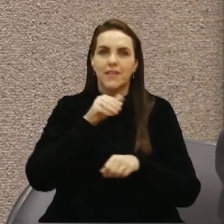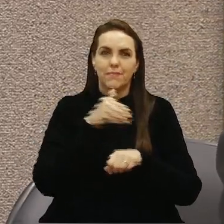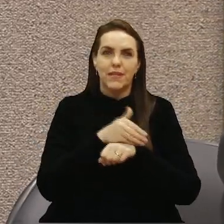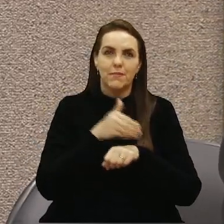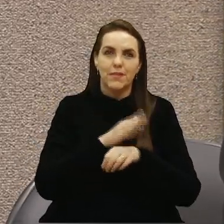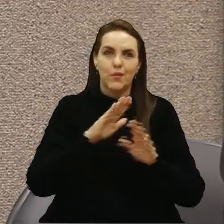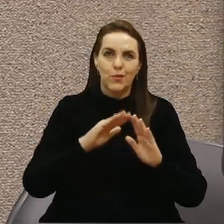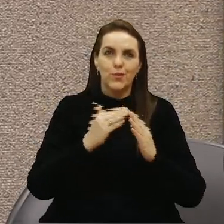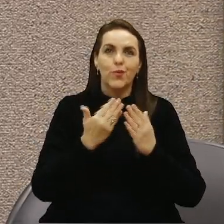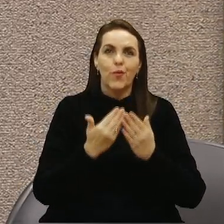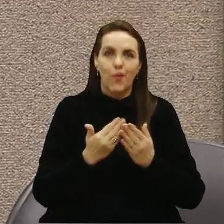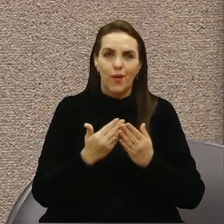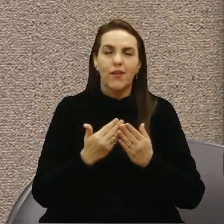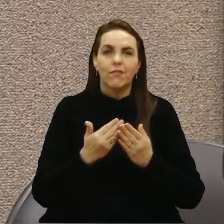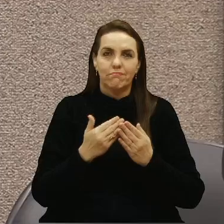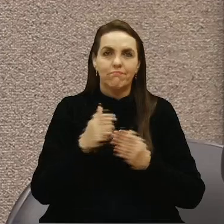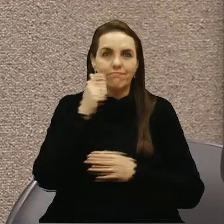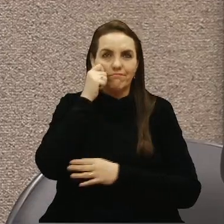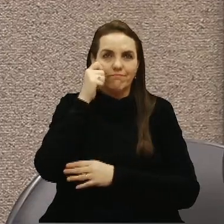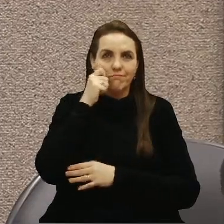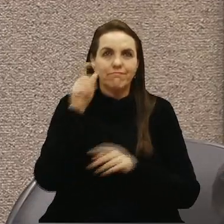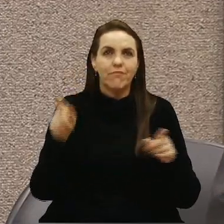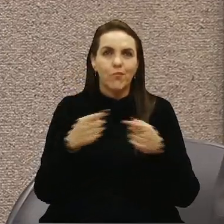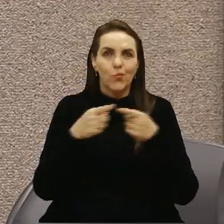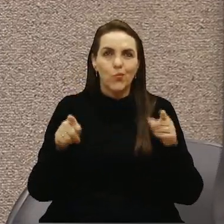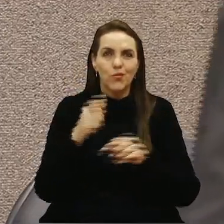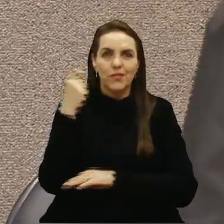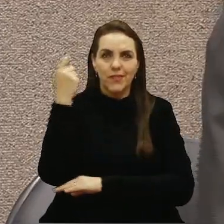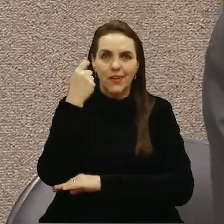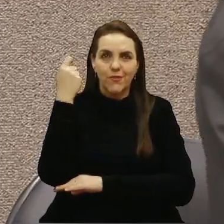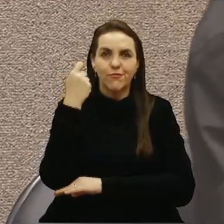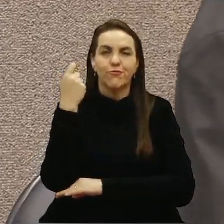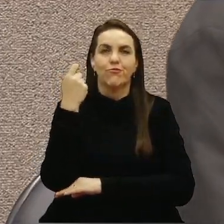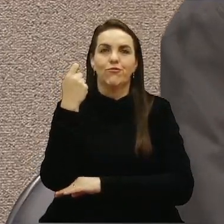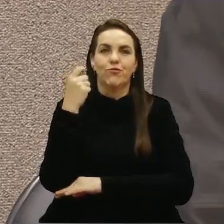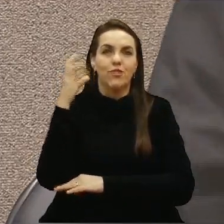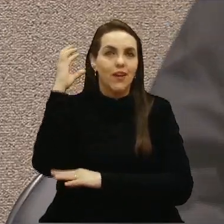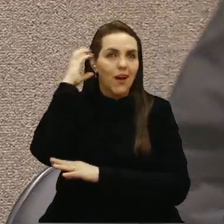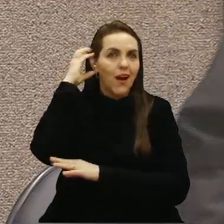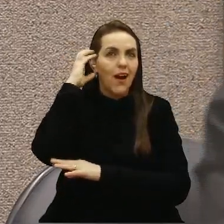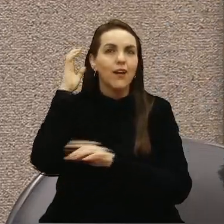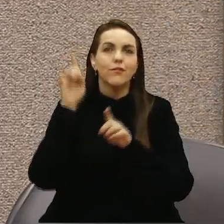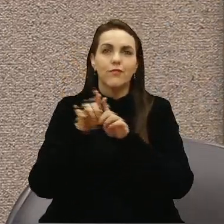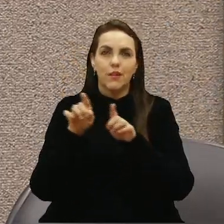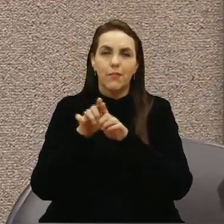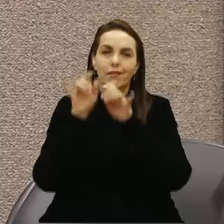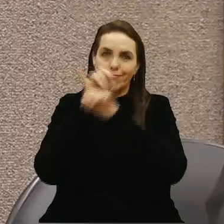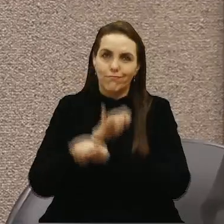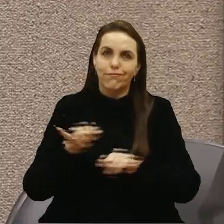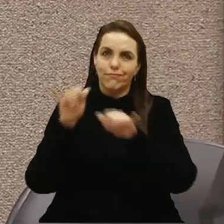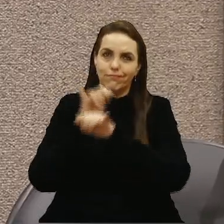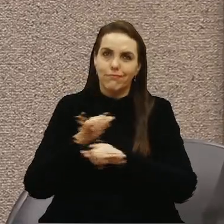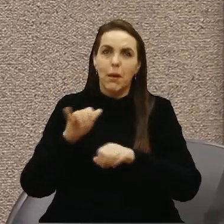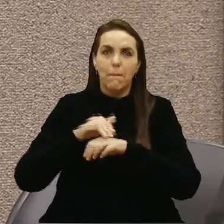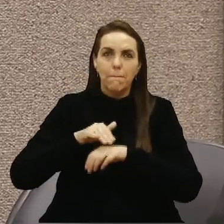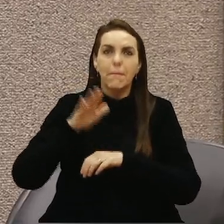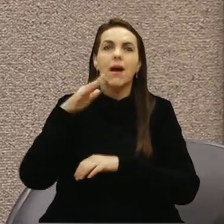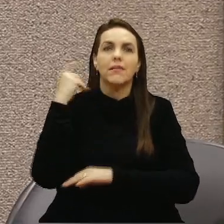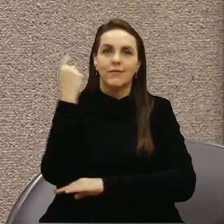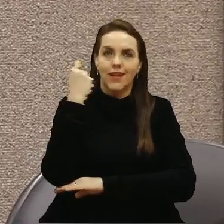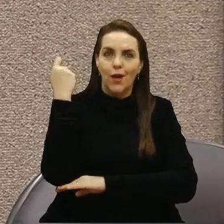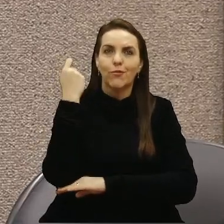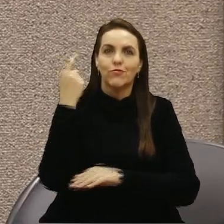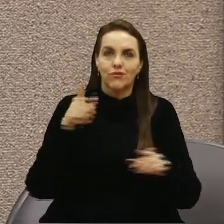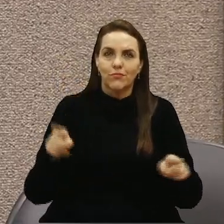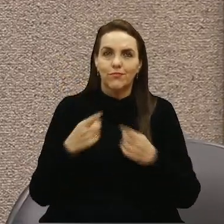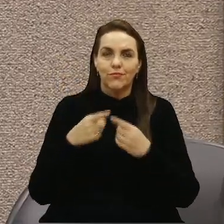a presença da música gaúcha, as nossas emissoras de rádio, mais música gaúcha, para que a